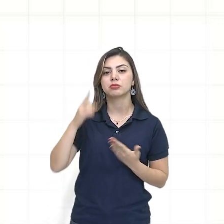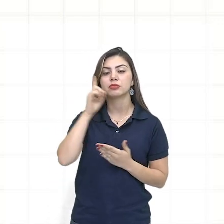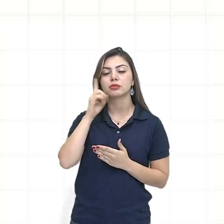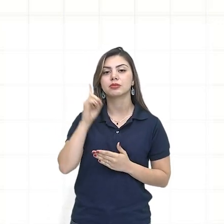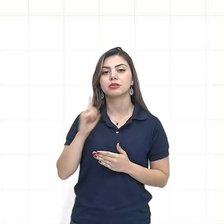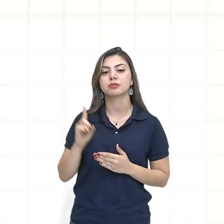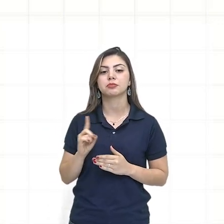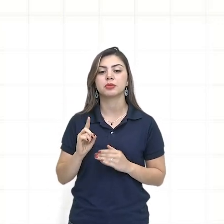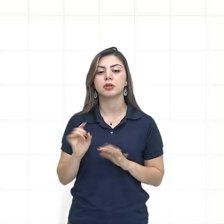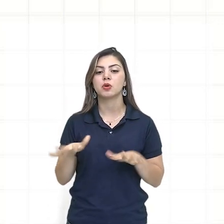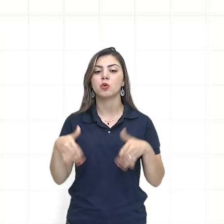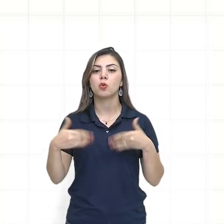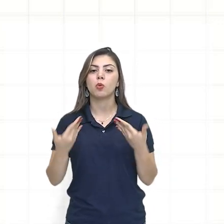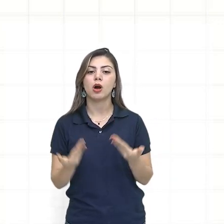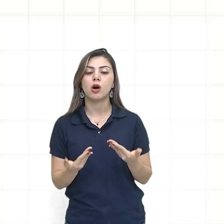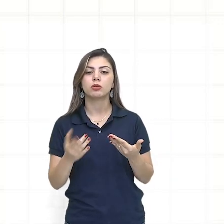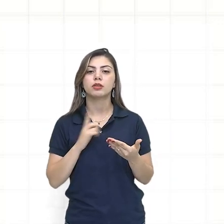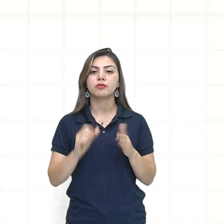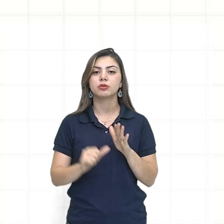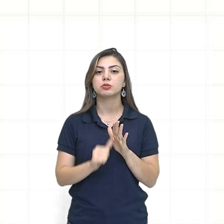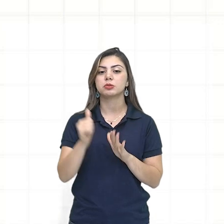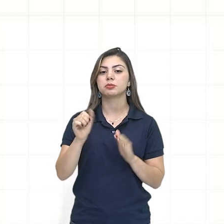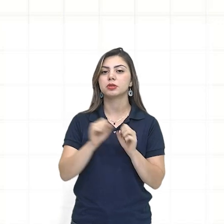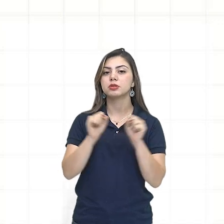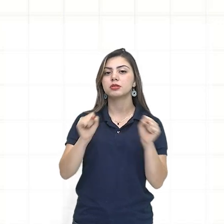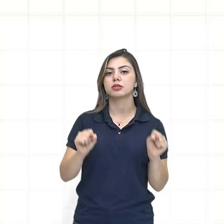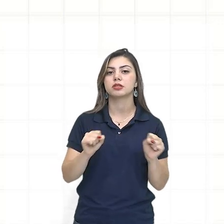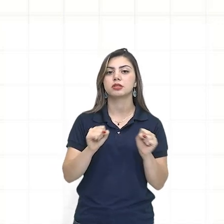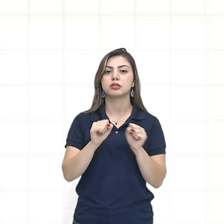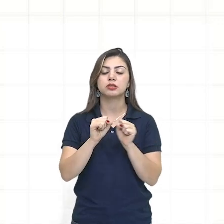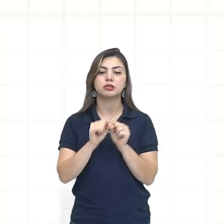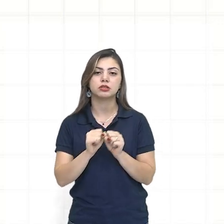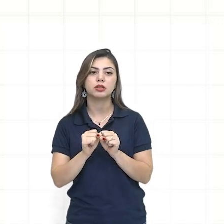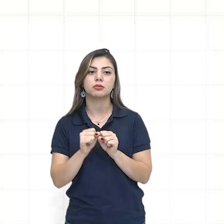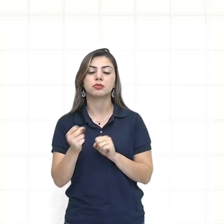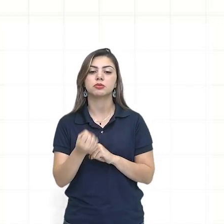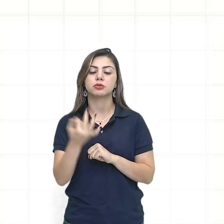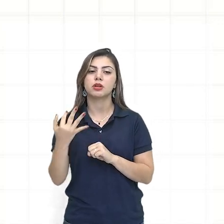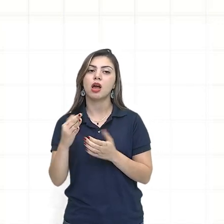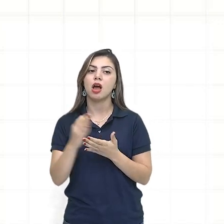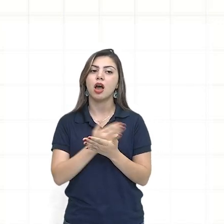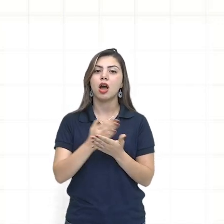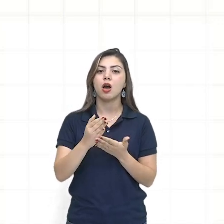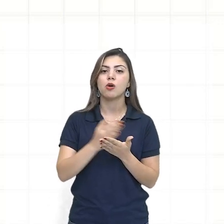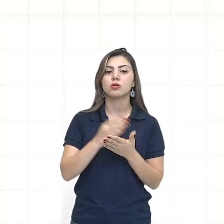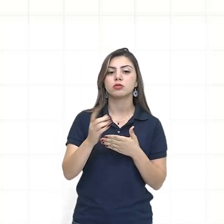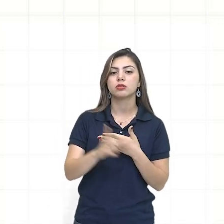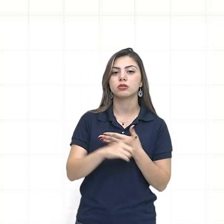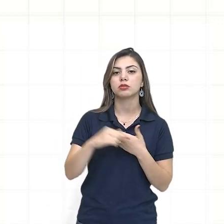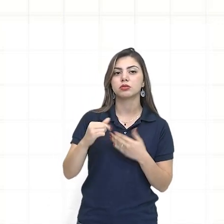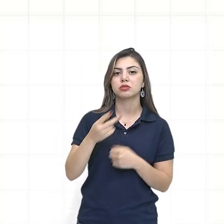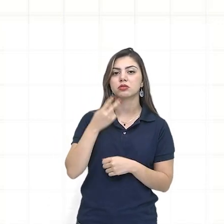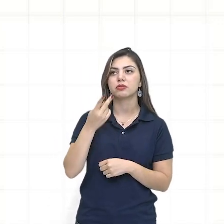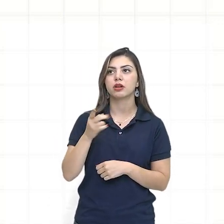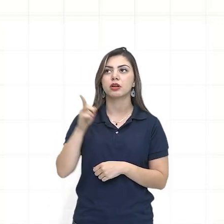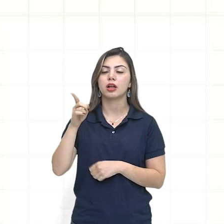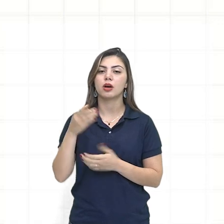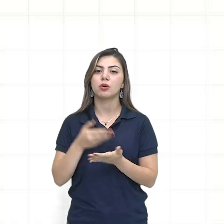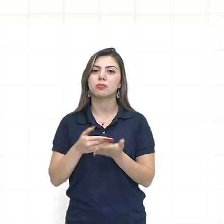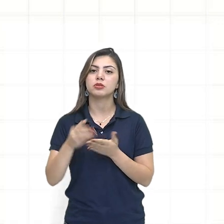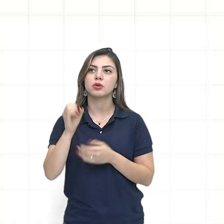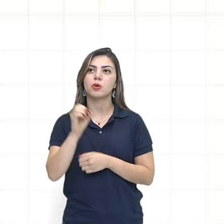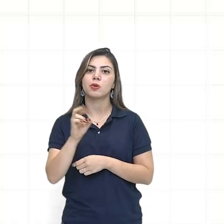certo quais foram esses primeiros sistemas de numeração. Alguns autores falam que foram lá pela banda do Oriente Médio,